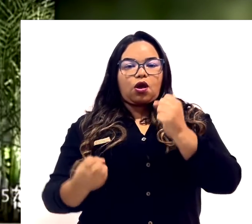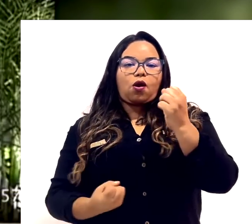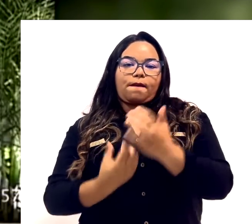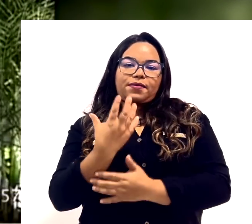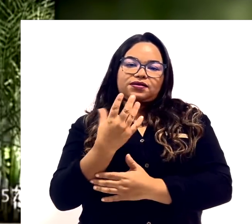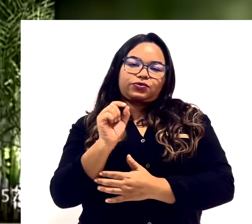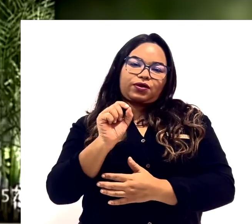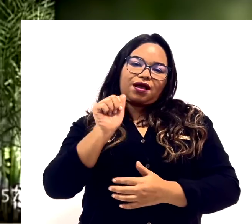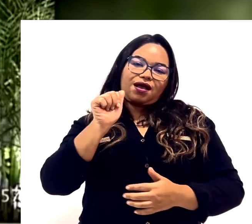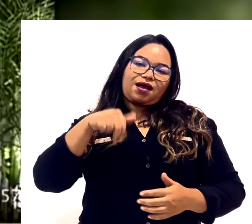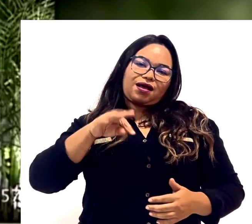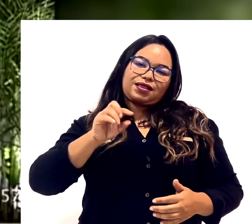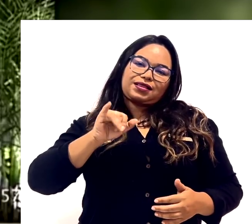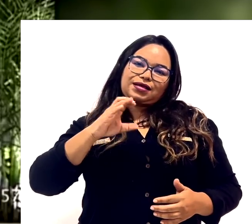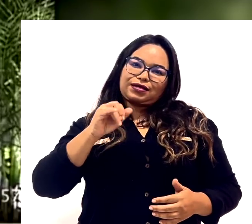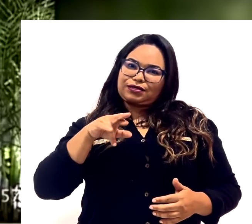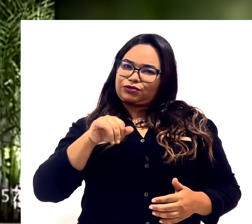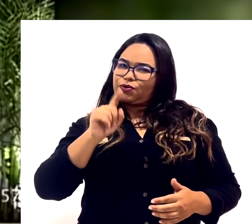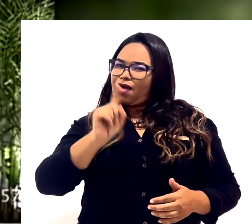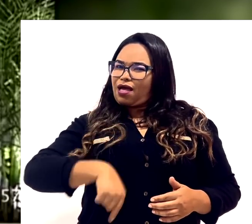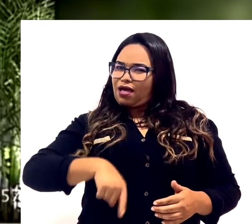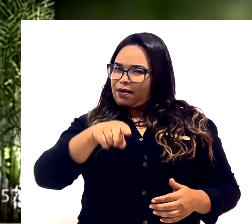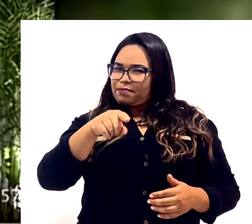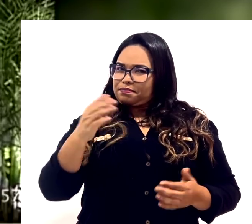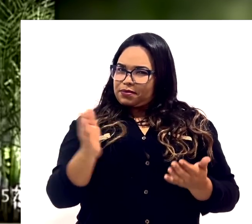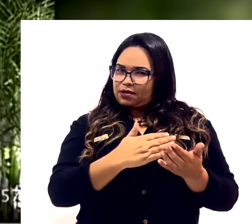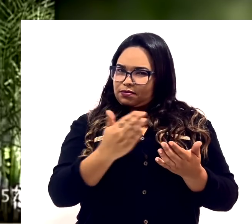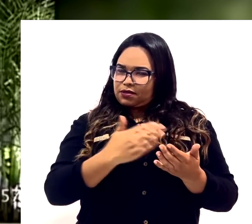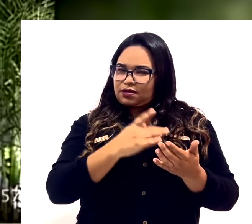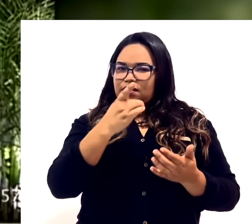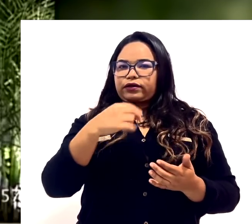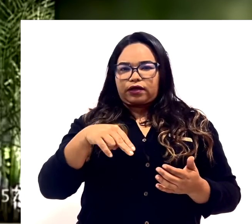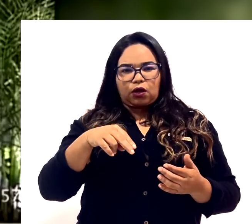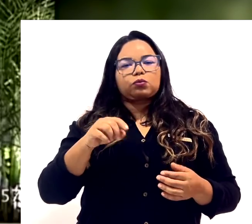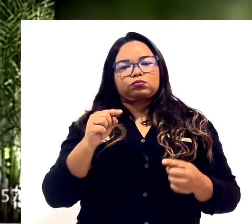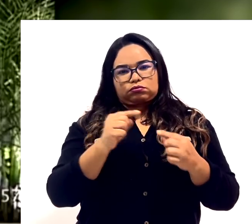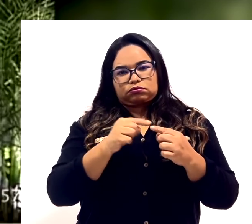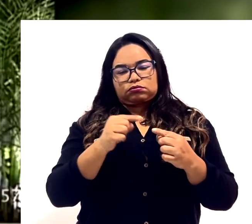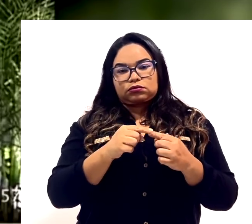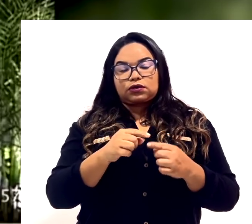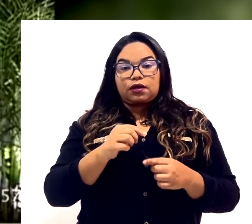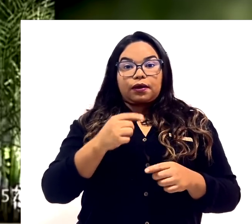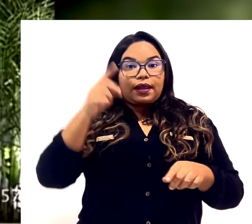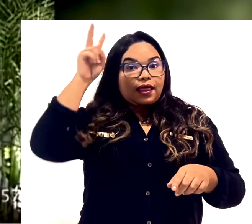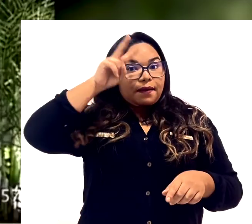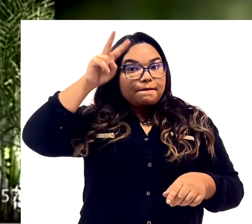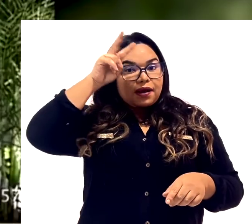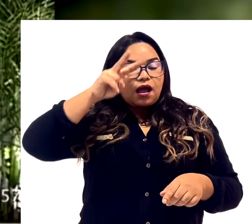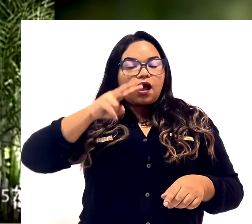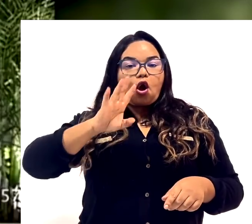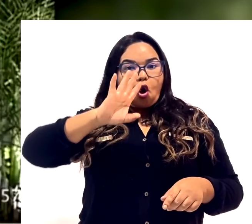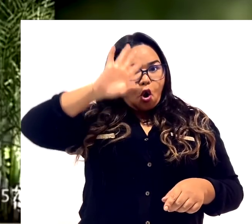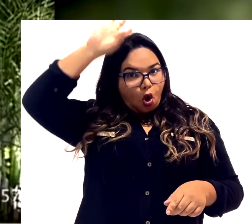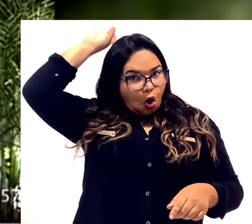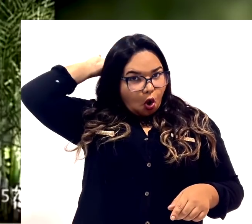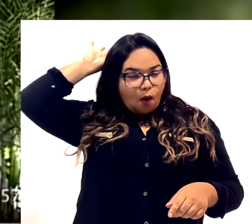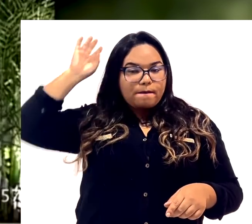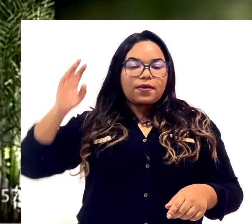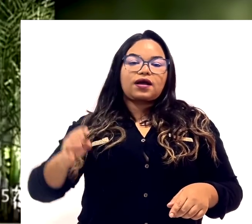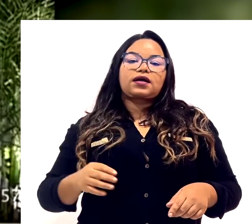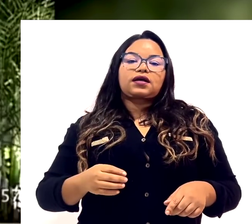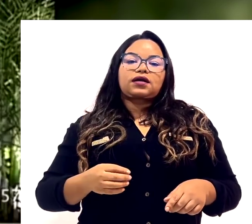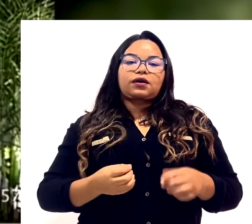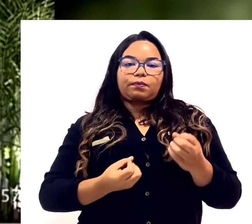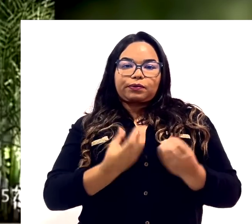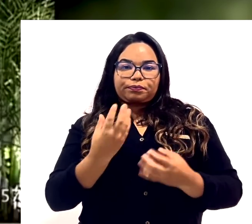revelado. Será que isso é bíblico segundo Daniel capítulo 7? Absolutamente. Quando Roma se divide em 10, e